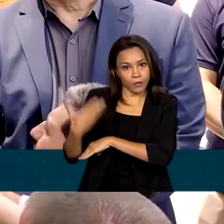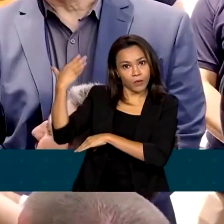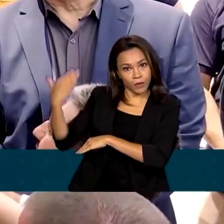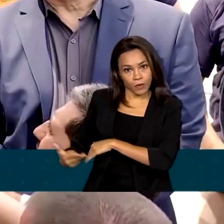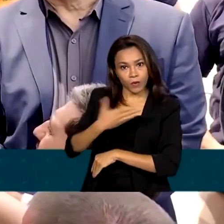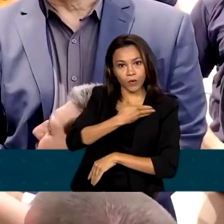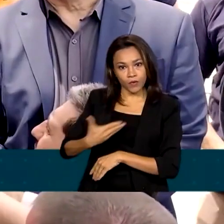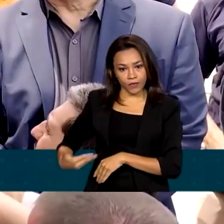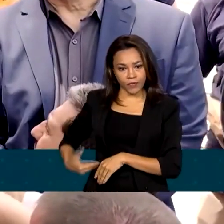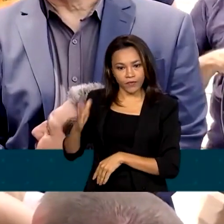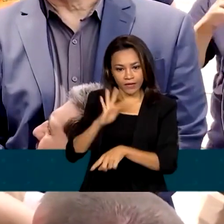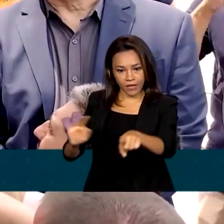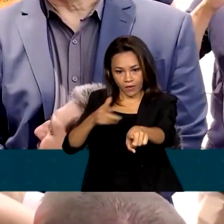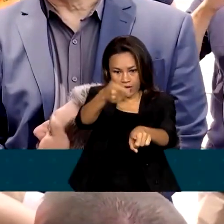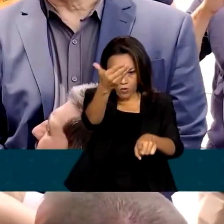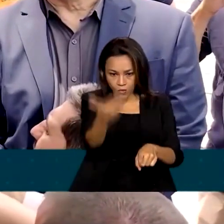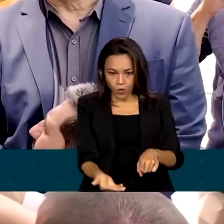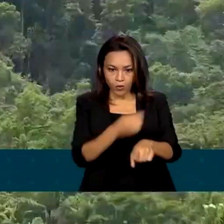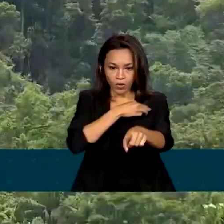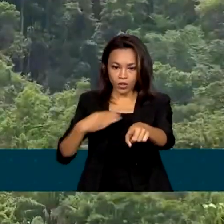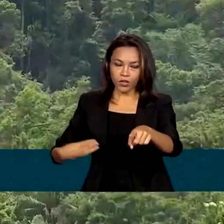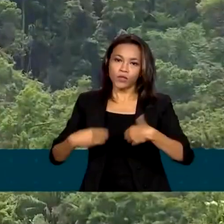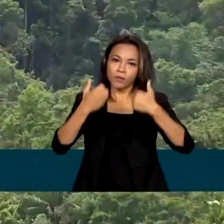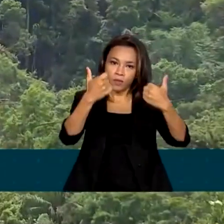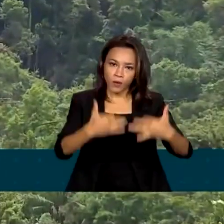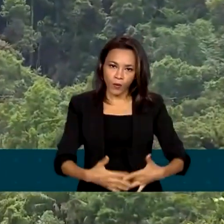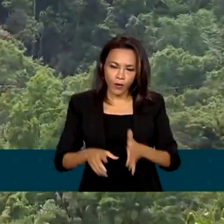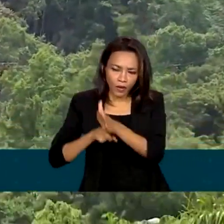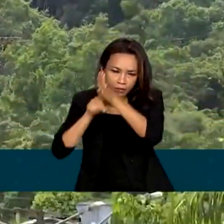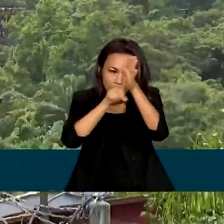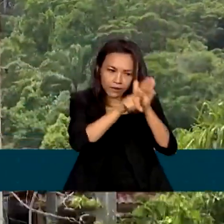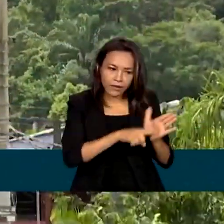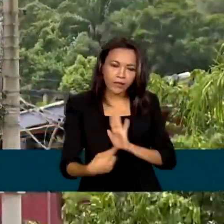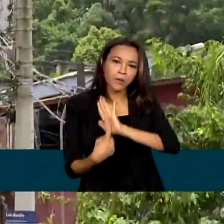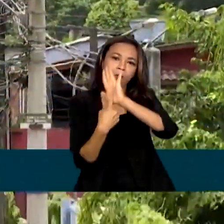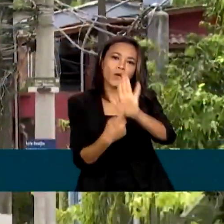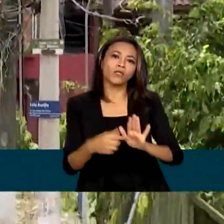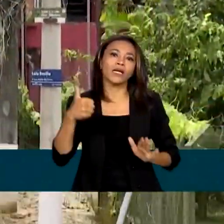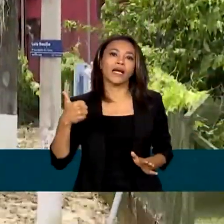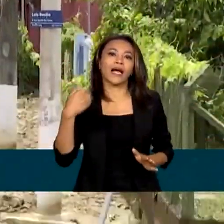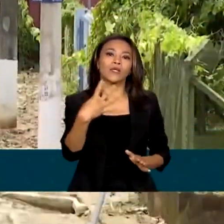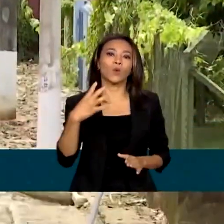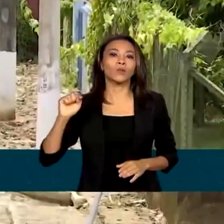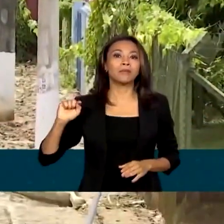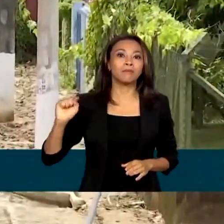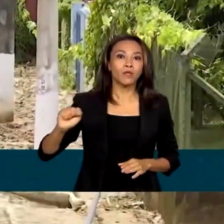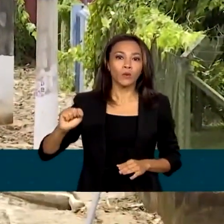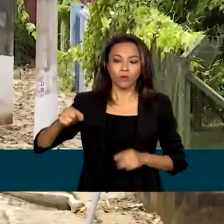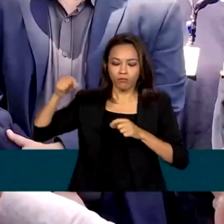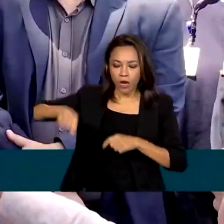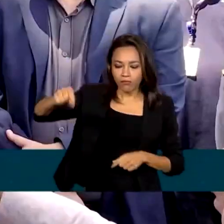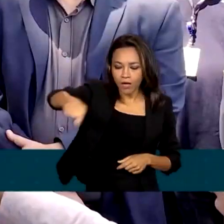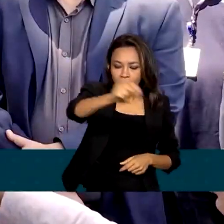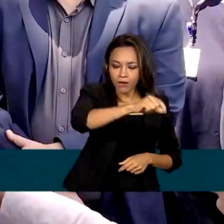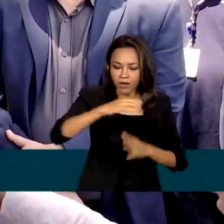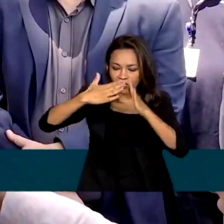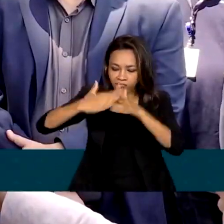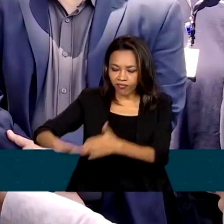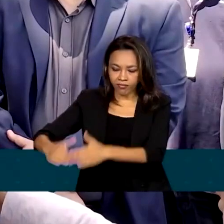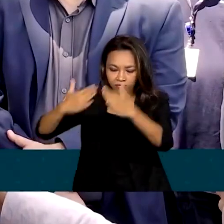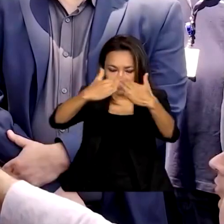acordo com o ministro Valdez Góes, um levantamento mostra que o Brasil tem 14 mil pontos de desabamento. Nós